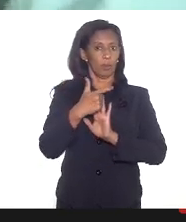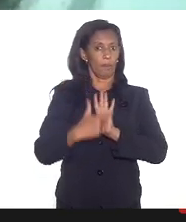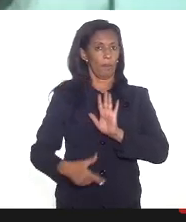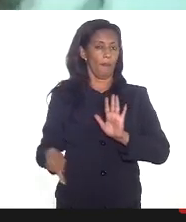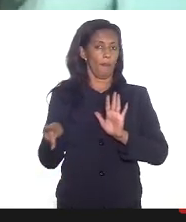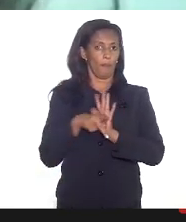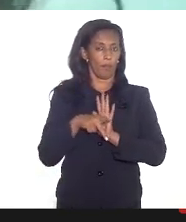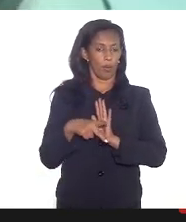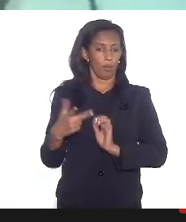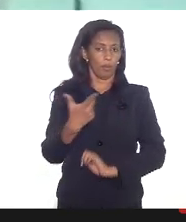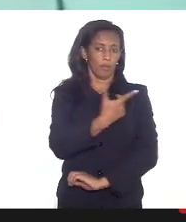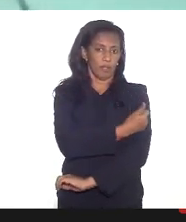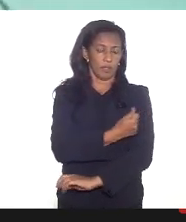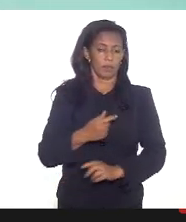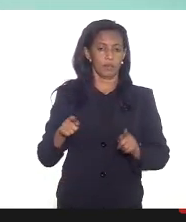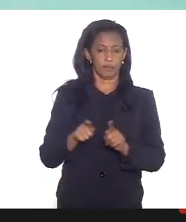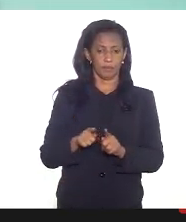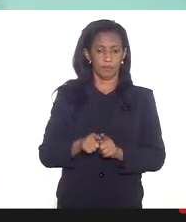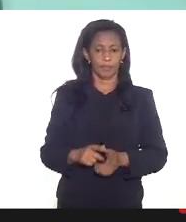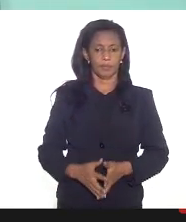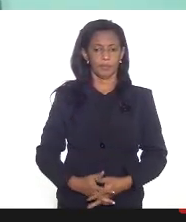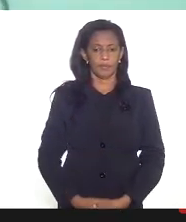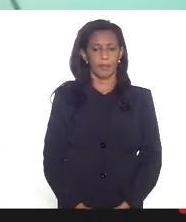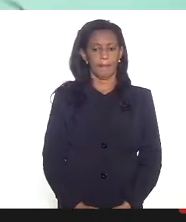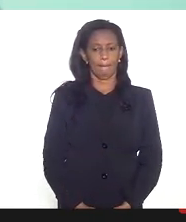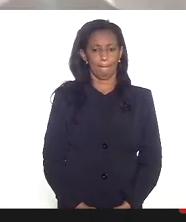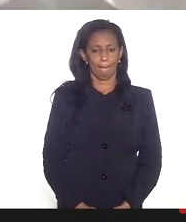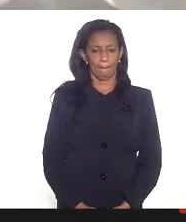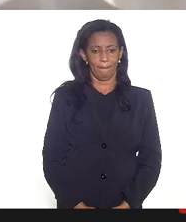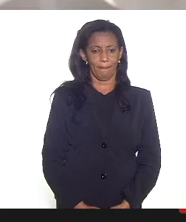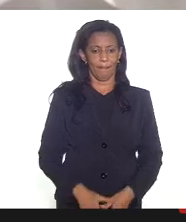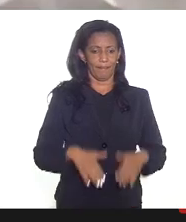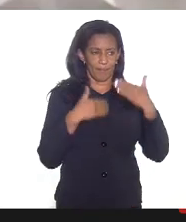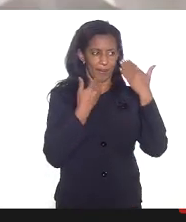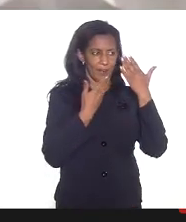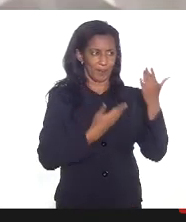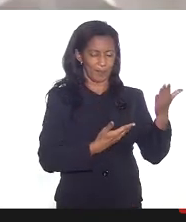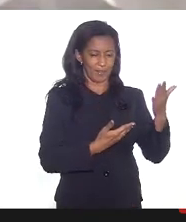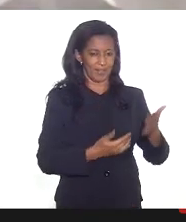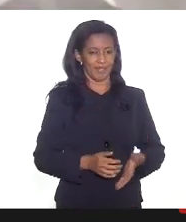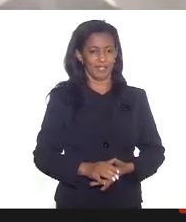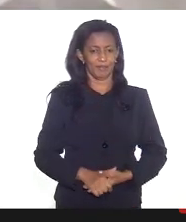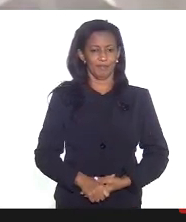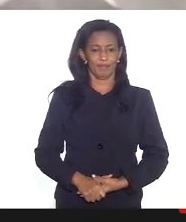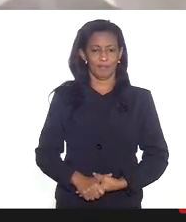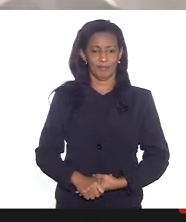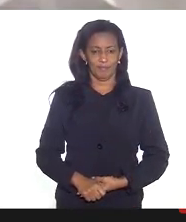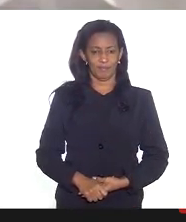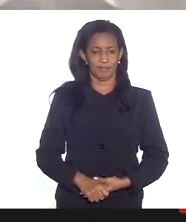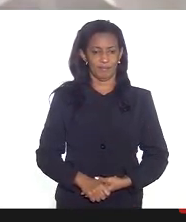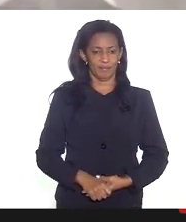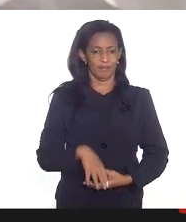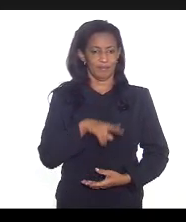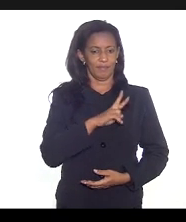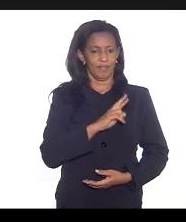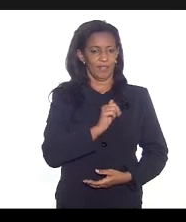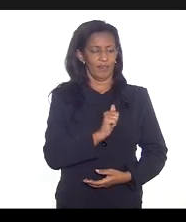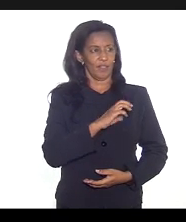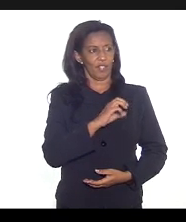para vacinação também bom obrigada doutora Lídia muito obrigada Hotel